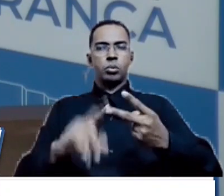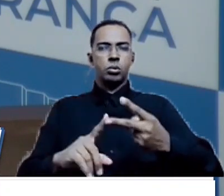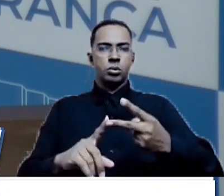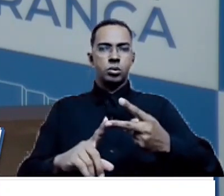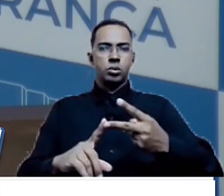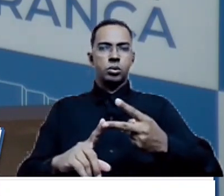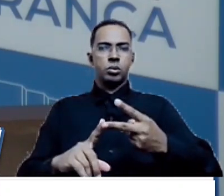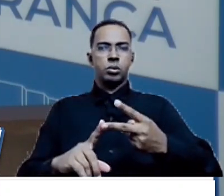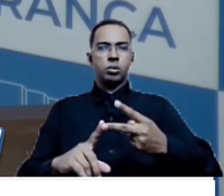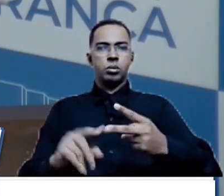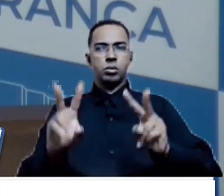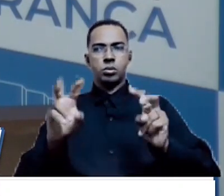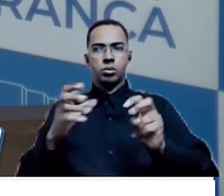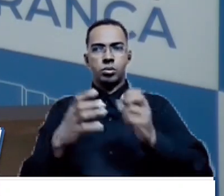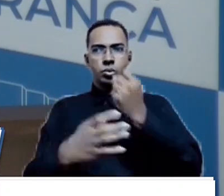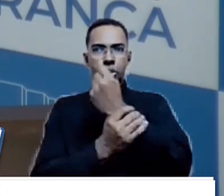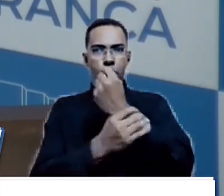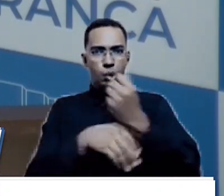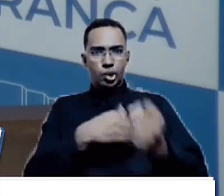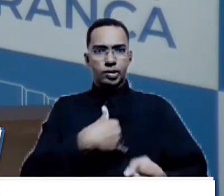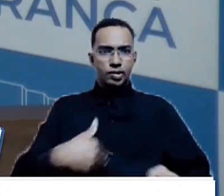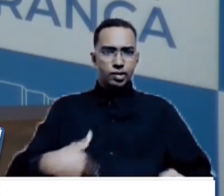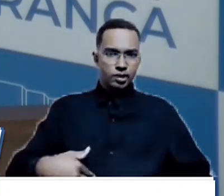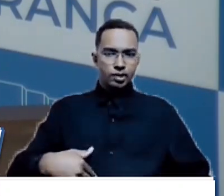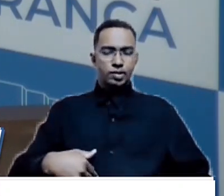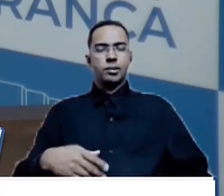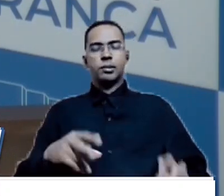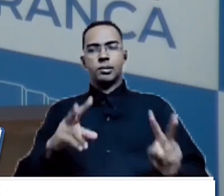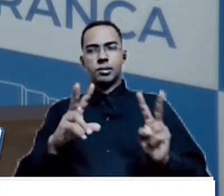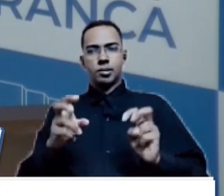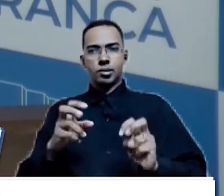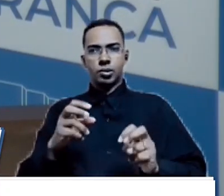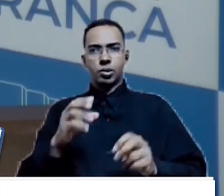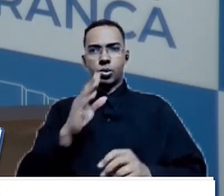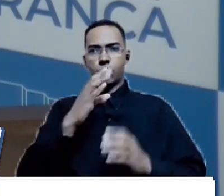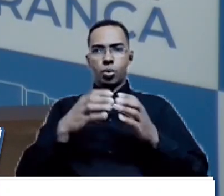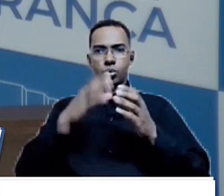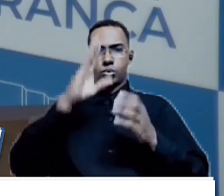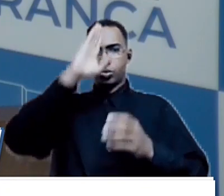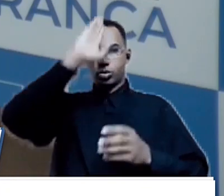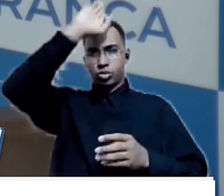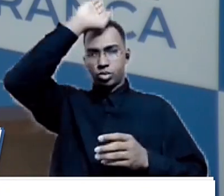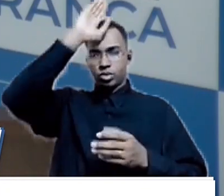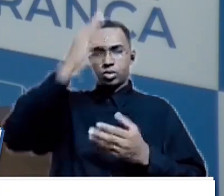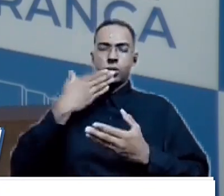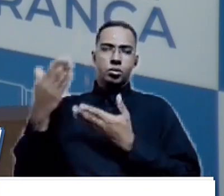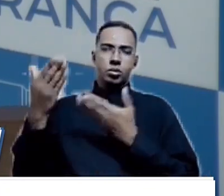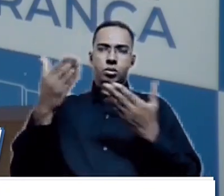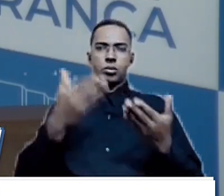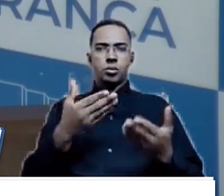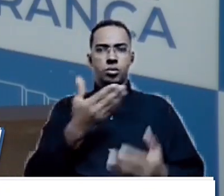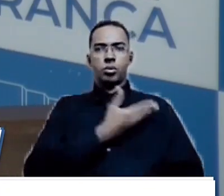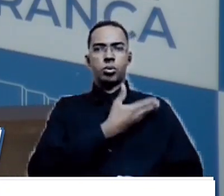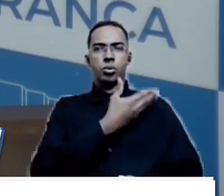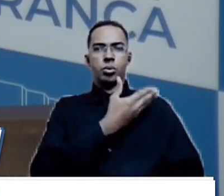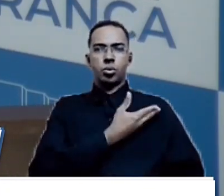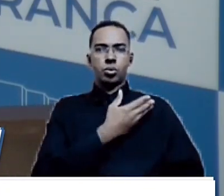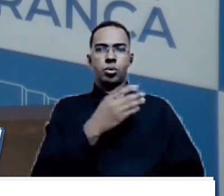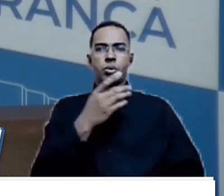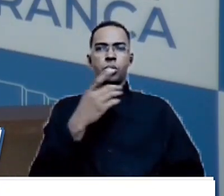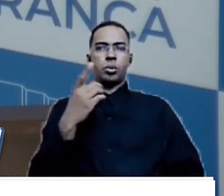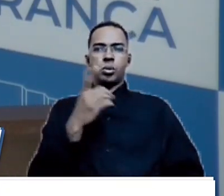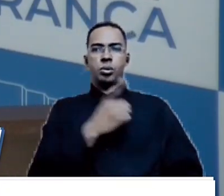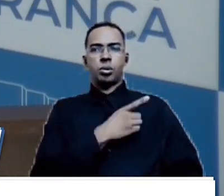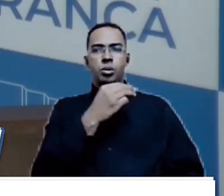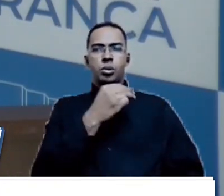questão da Segurança Pública a questão do Corpo de Bombeiros que foi solicitado pelo companheiro delamota e a